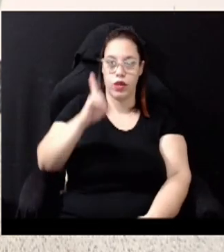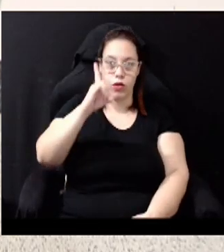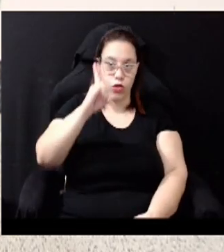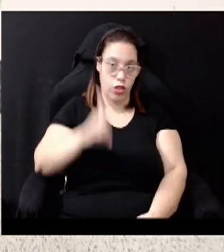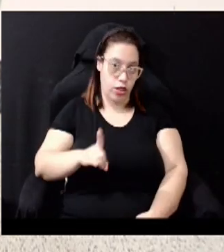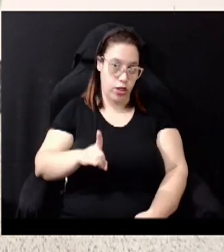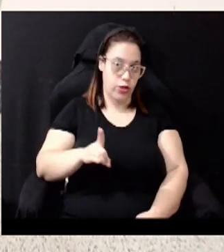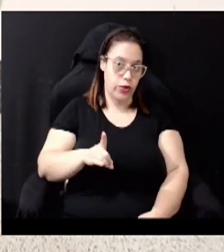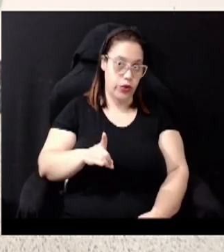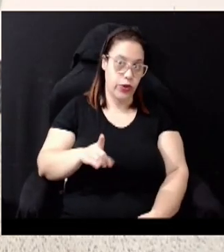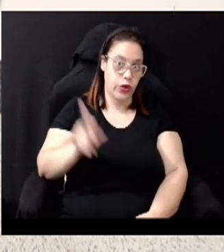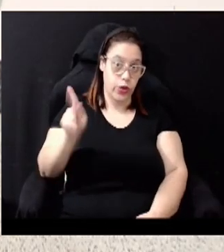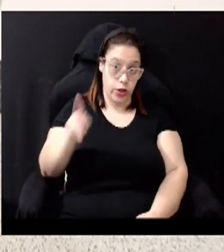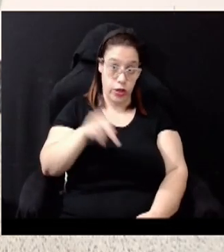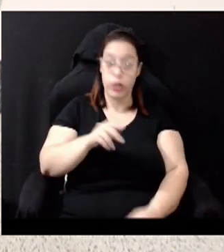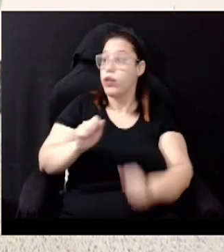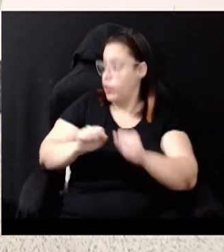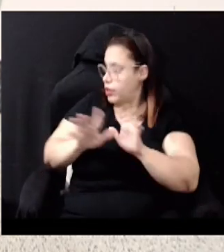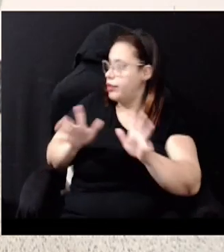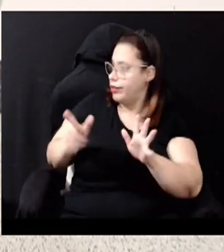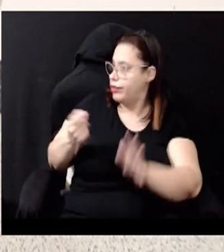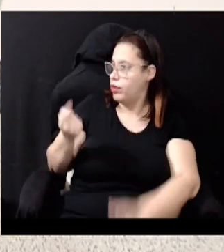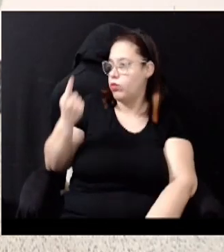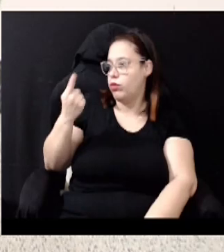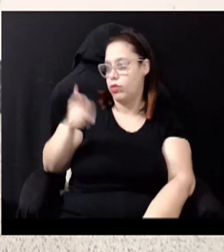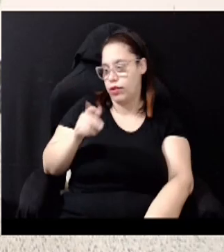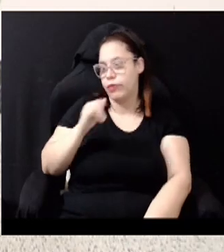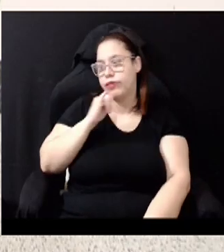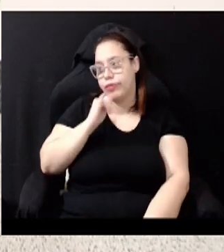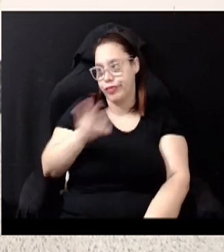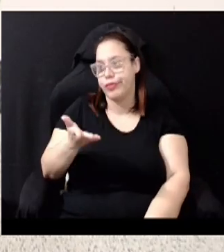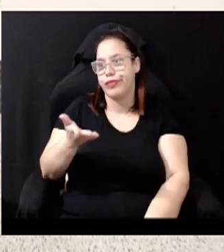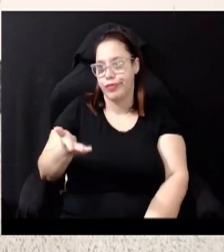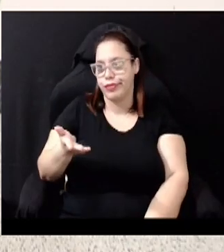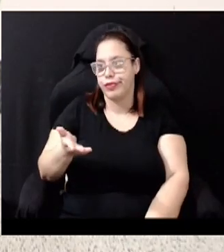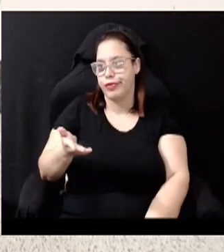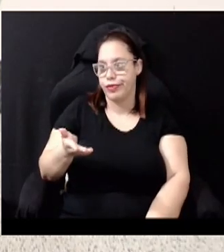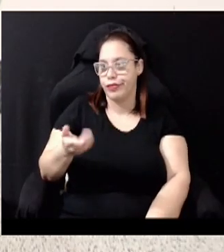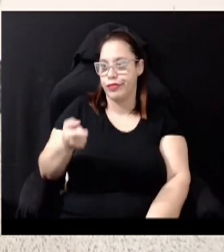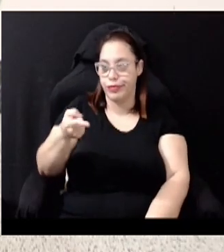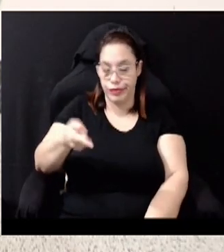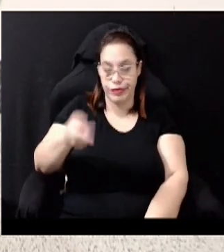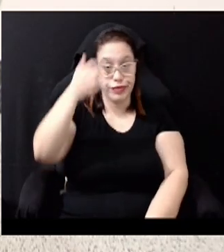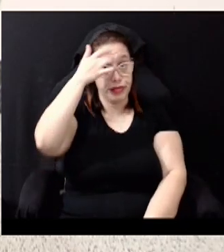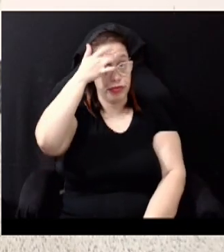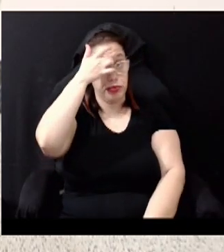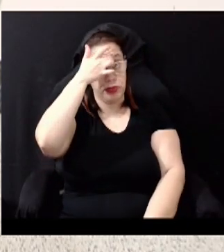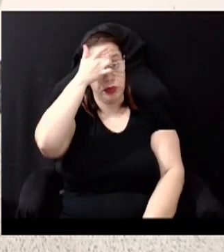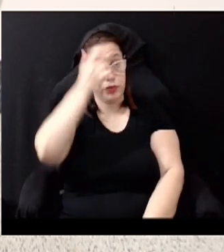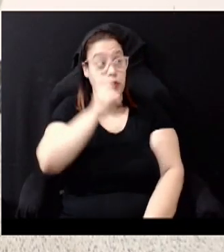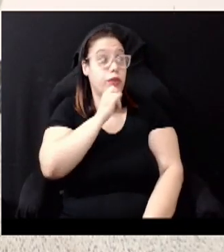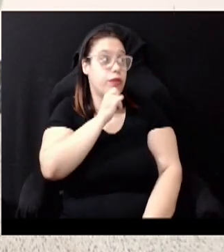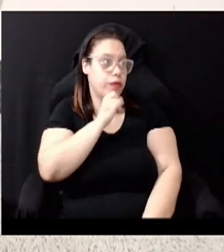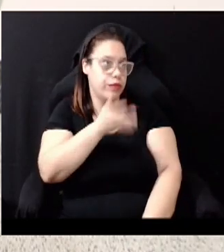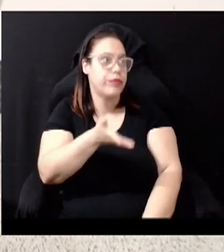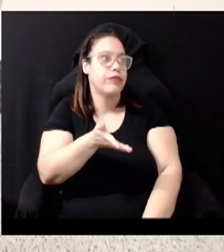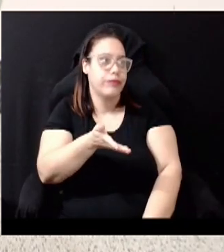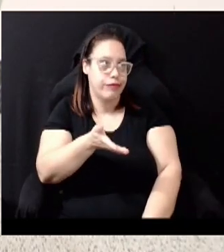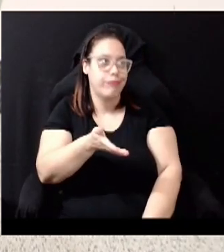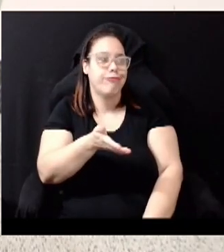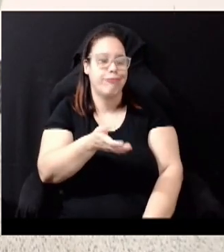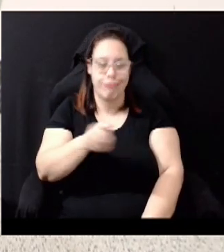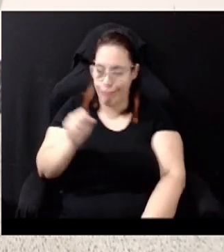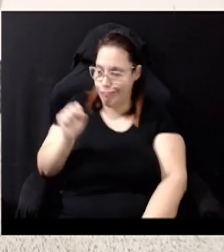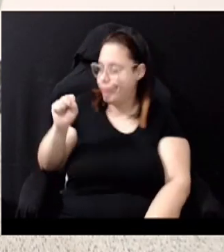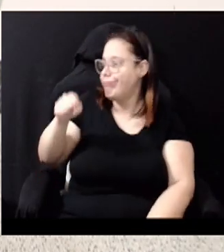professor, claro, a gente tem que ser o primeiro a não trazer o equipamento aqui para esse ambiente. É bem a questão do exemplo mesmo. Exato, e a gente usar ele,